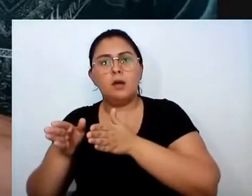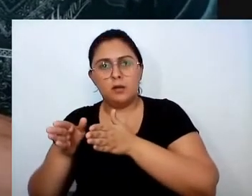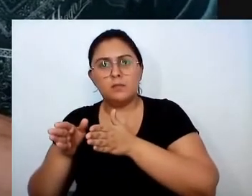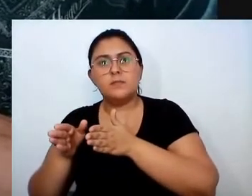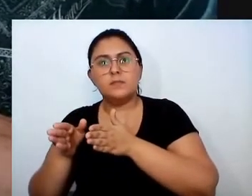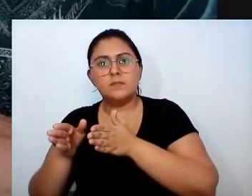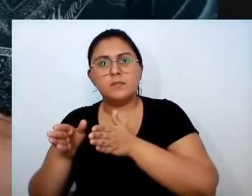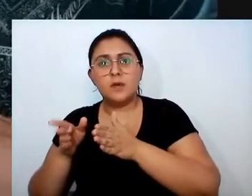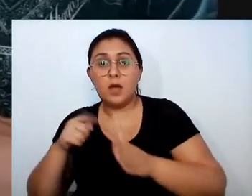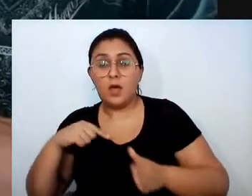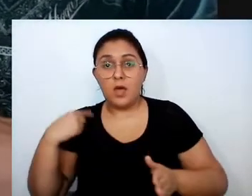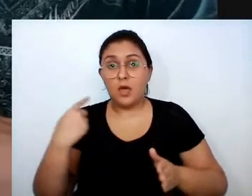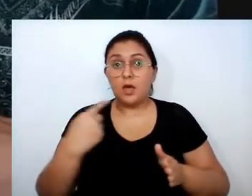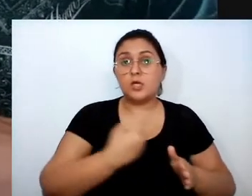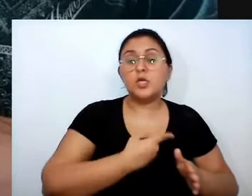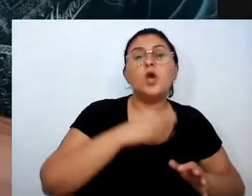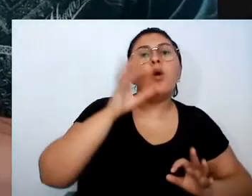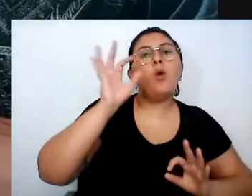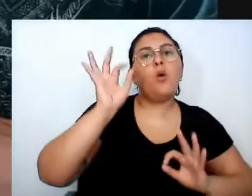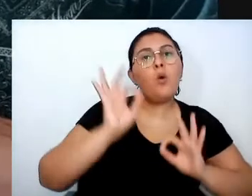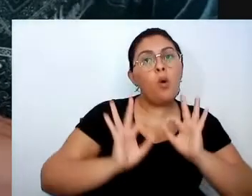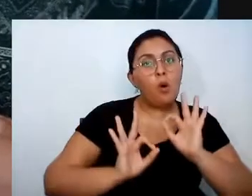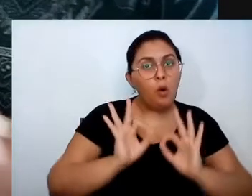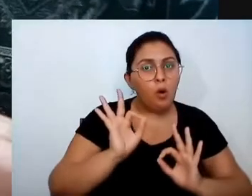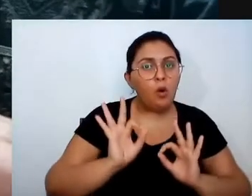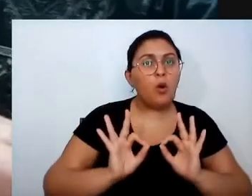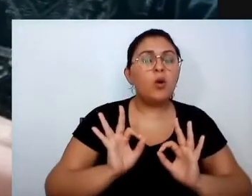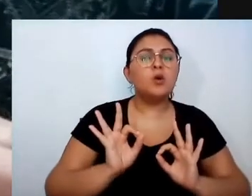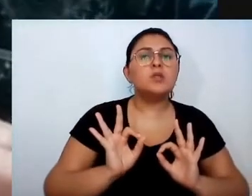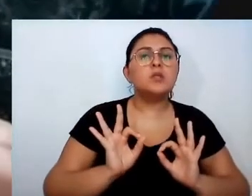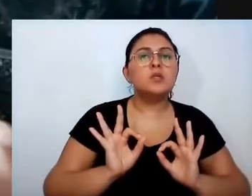né, de acordo com cada fórmula de compasso